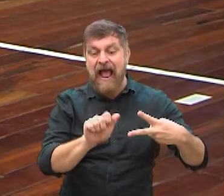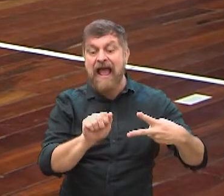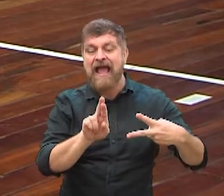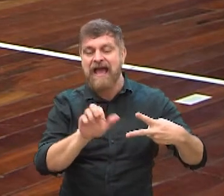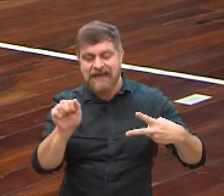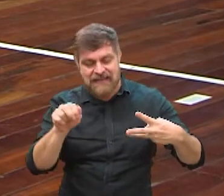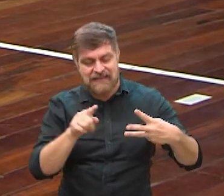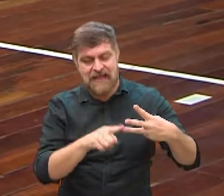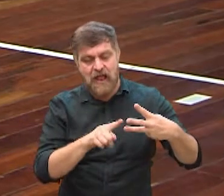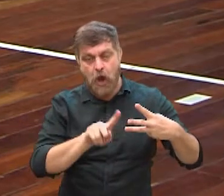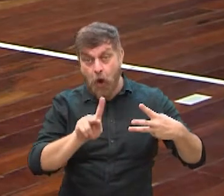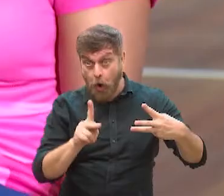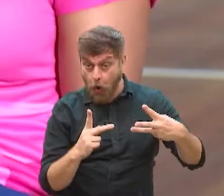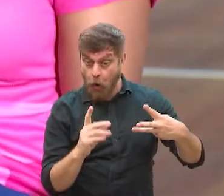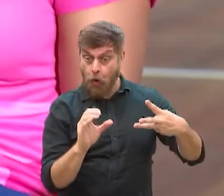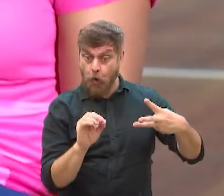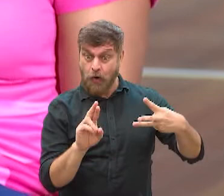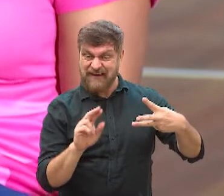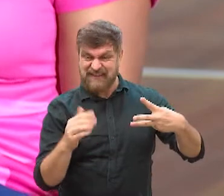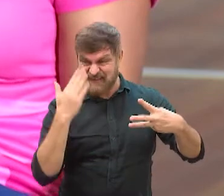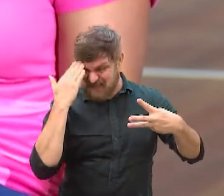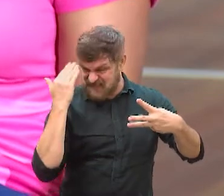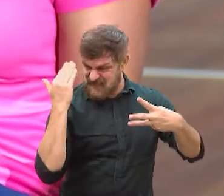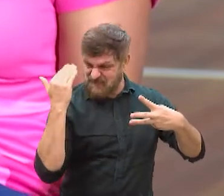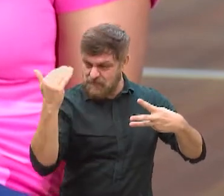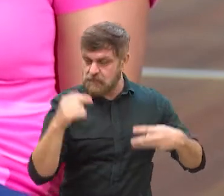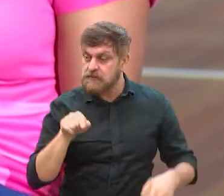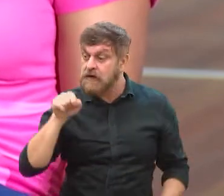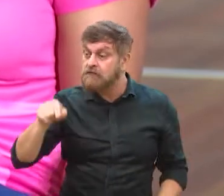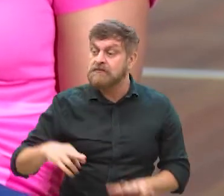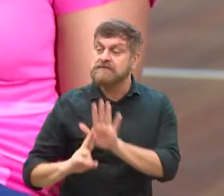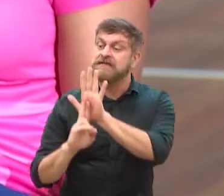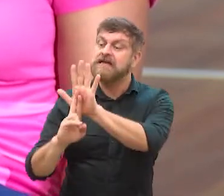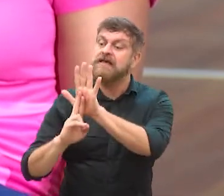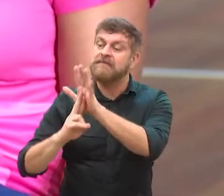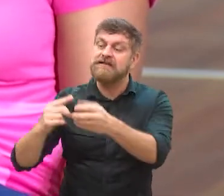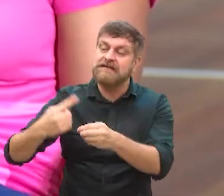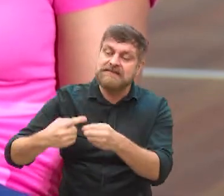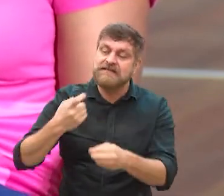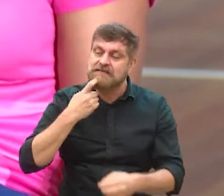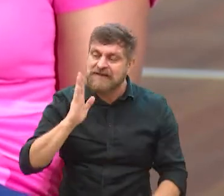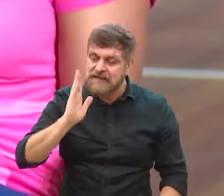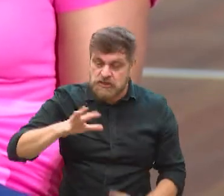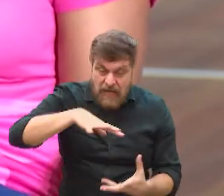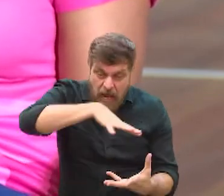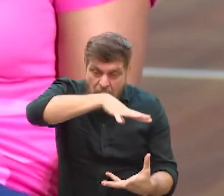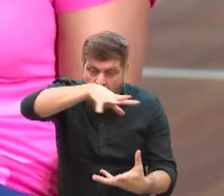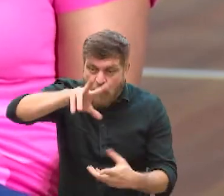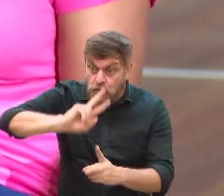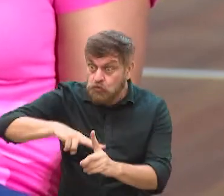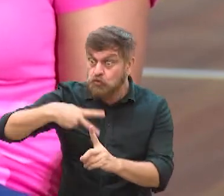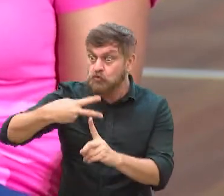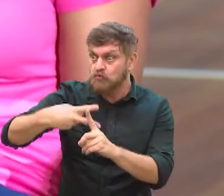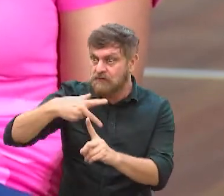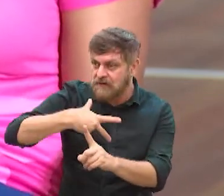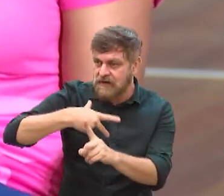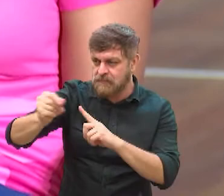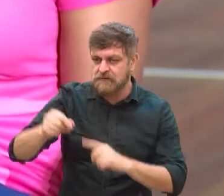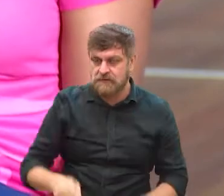você representar uma cidade que já vivenciou muito basquete, já foi bicampeã do mundo? É uma responsabilidade a